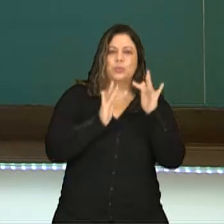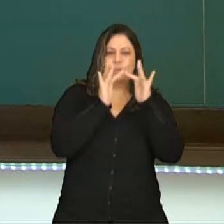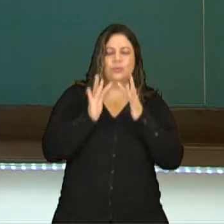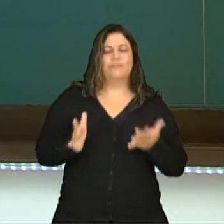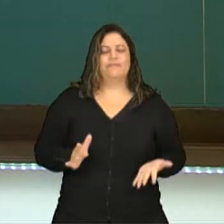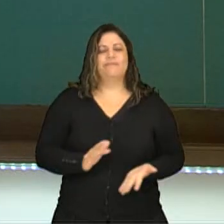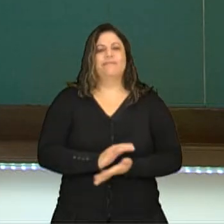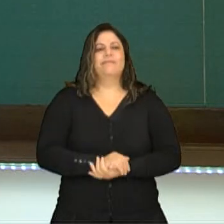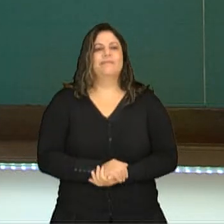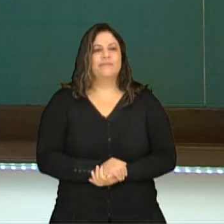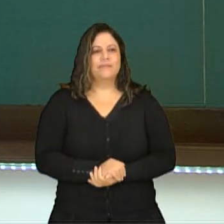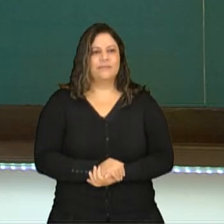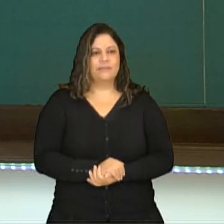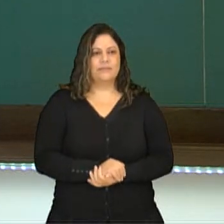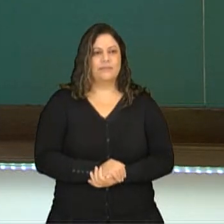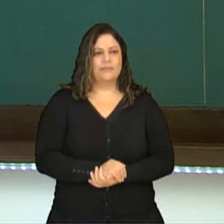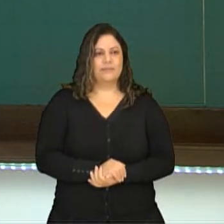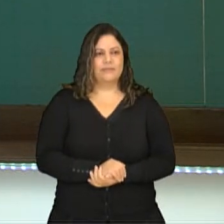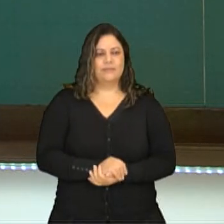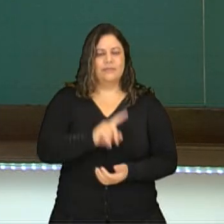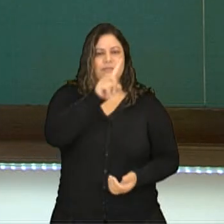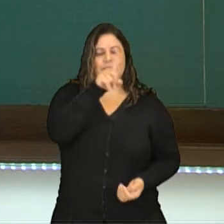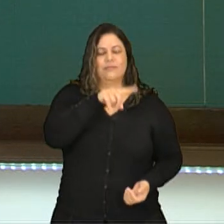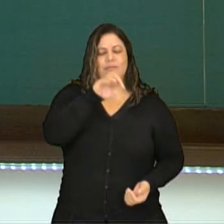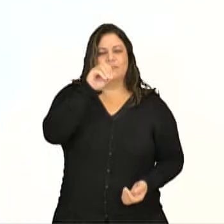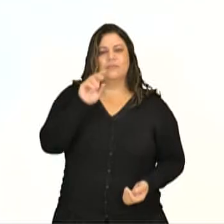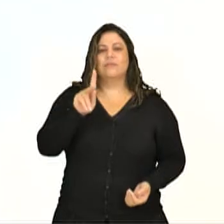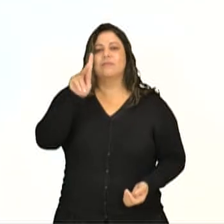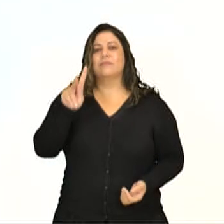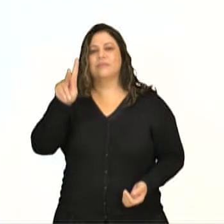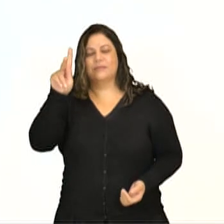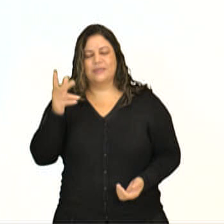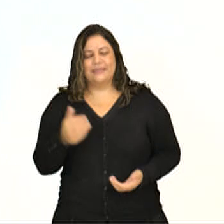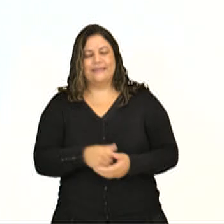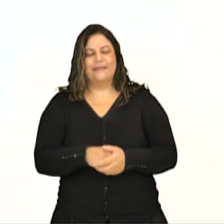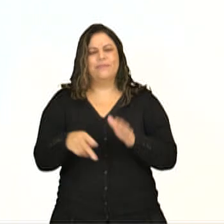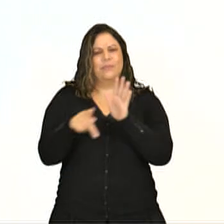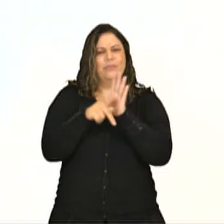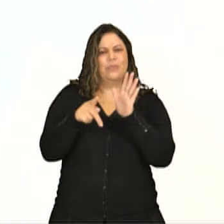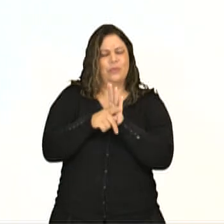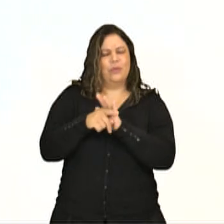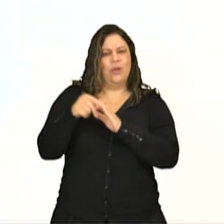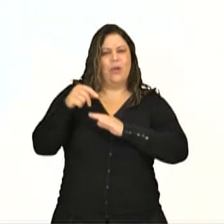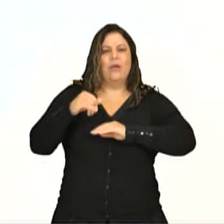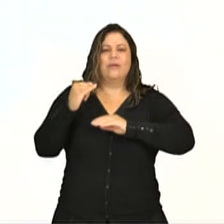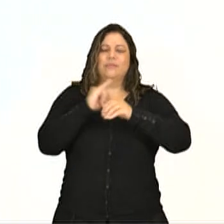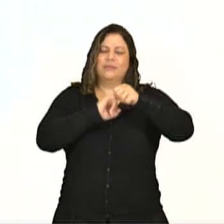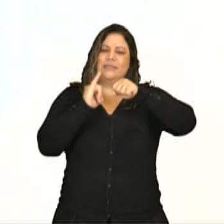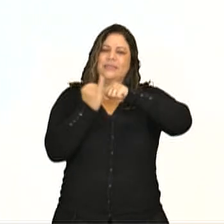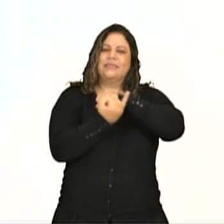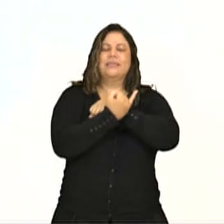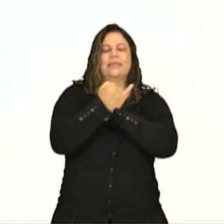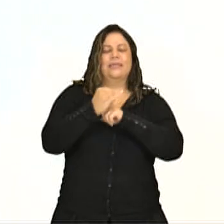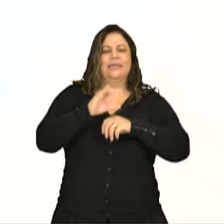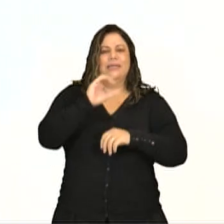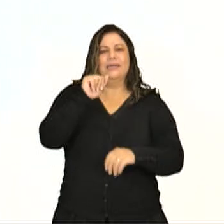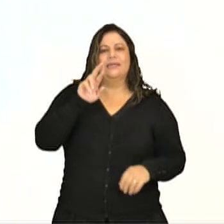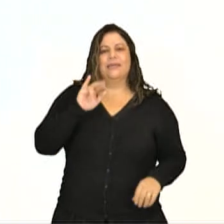tronco. O zouk é um estilo musical criado nas Ilhas Caribenhas e existe desde pelo menos